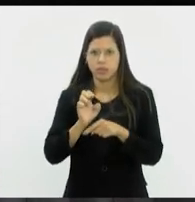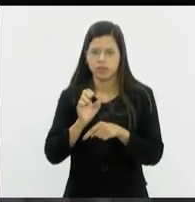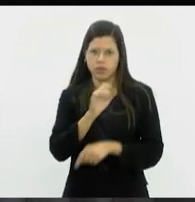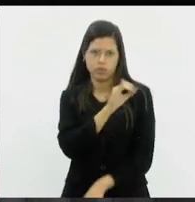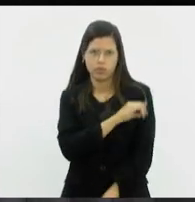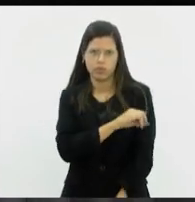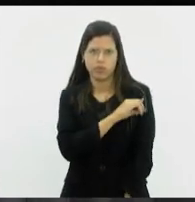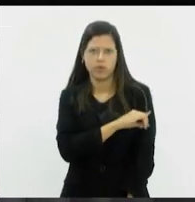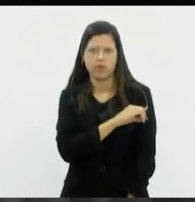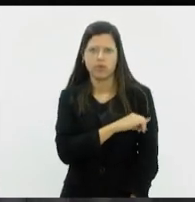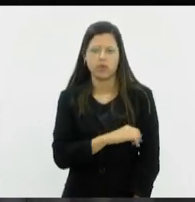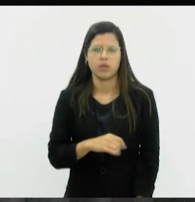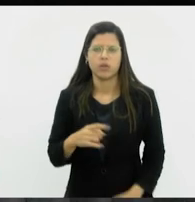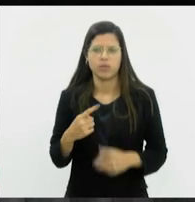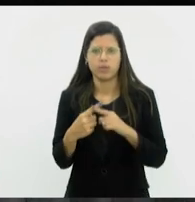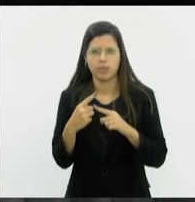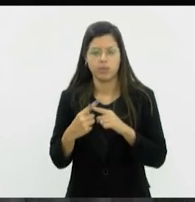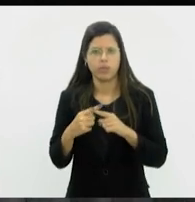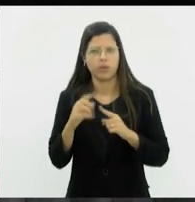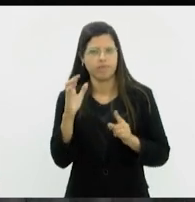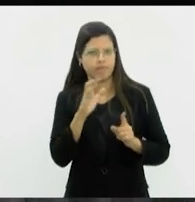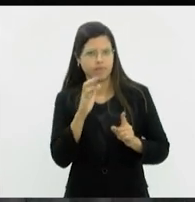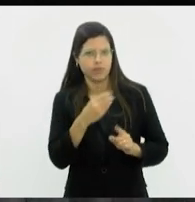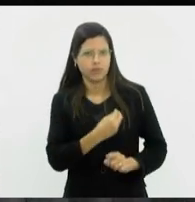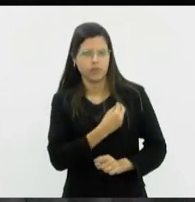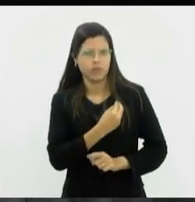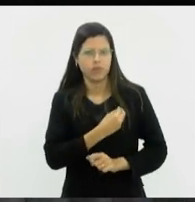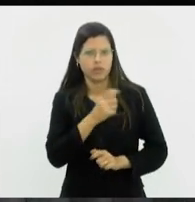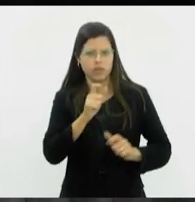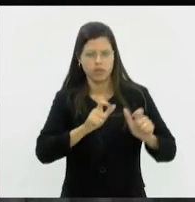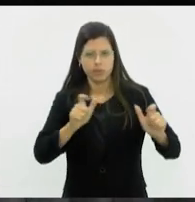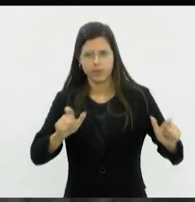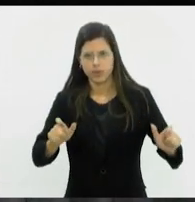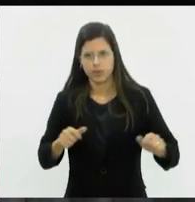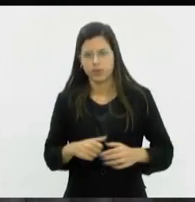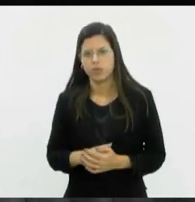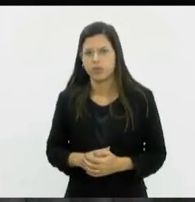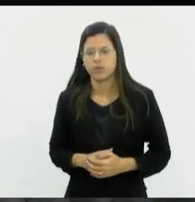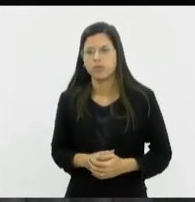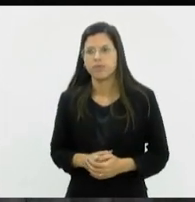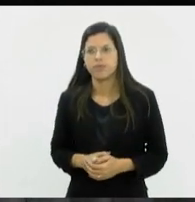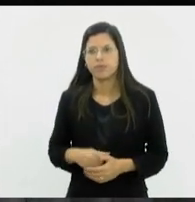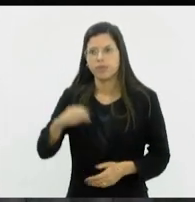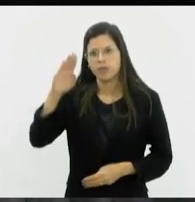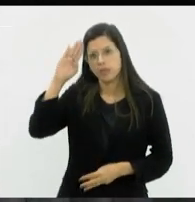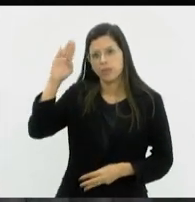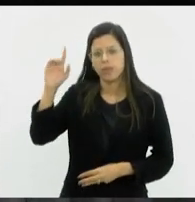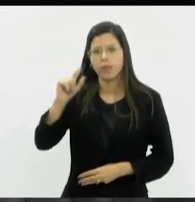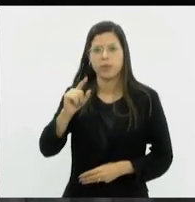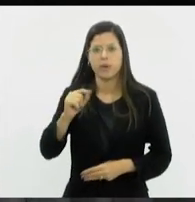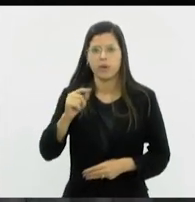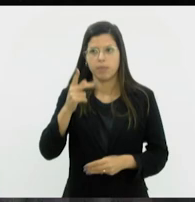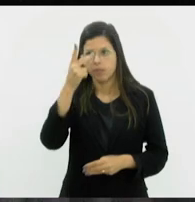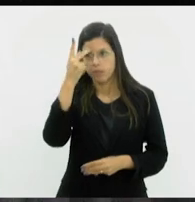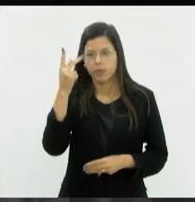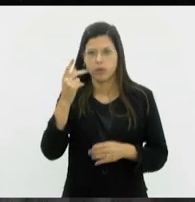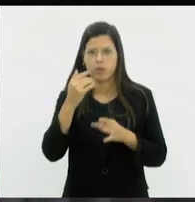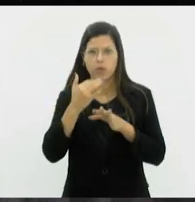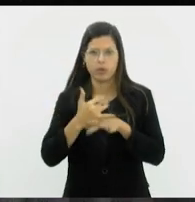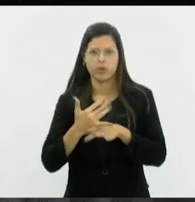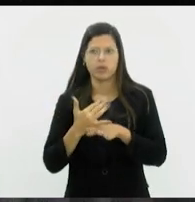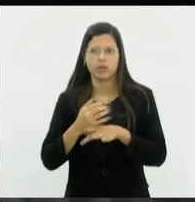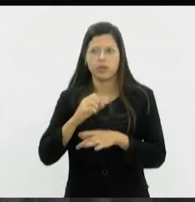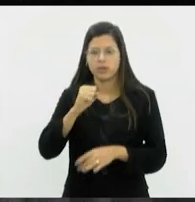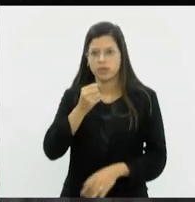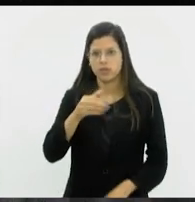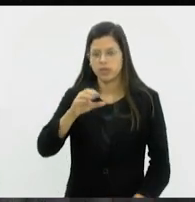de Janeiro, porque mexe com a vida das pessoas, mais precisamente com os moradores do município de São Francisco